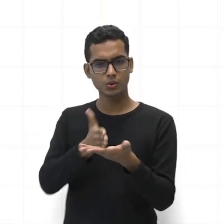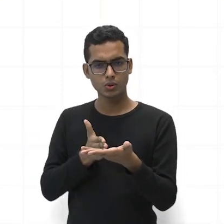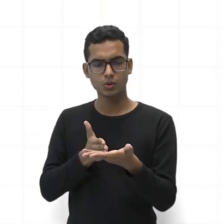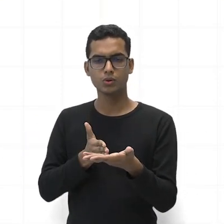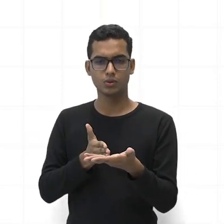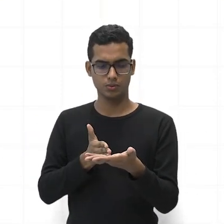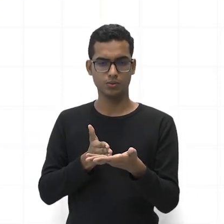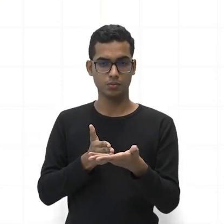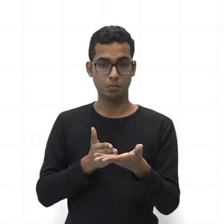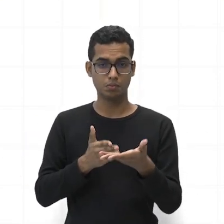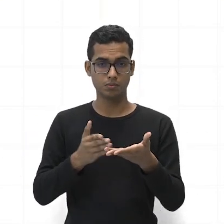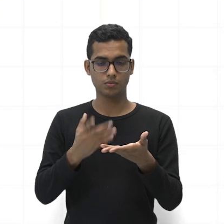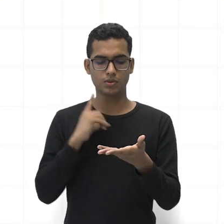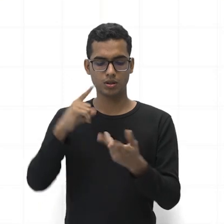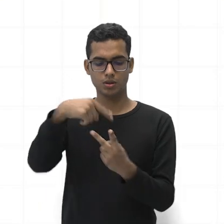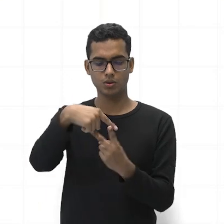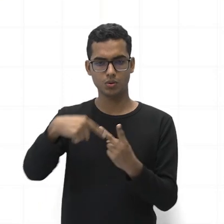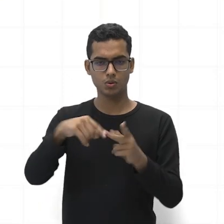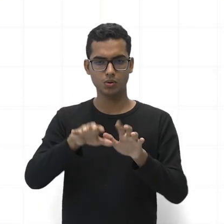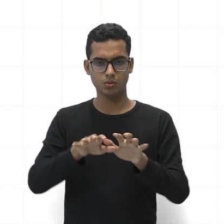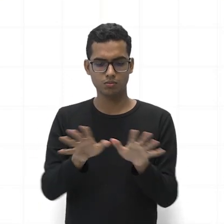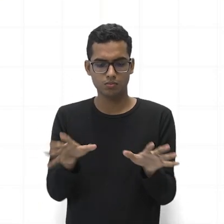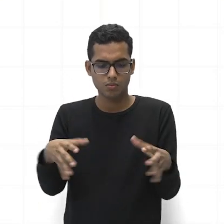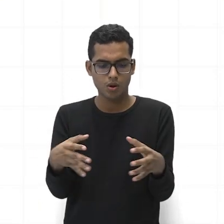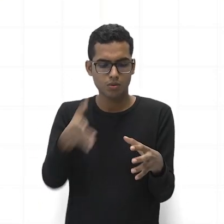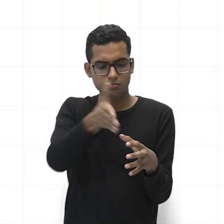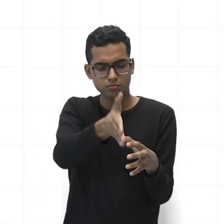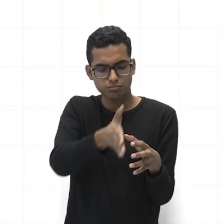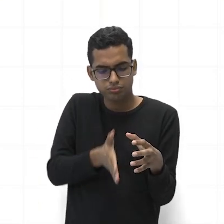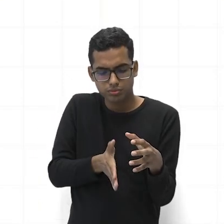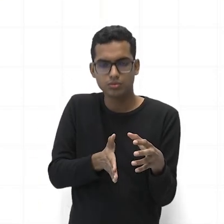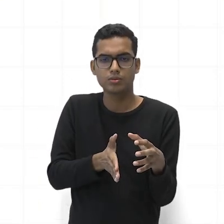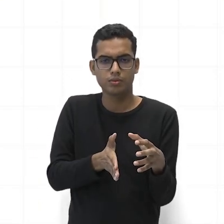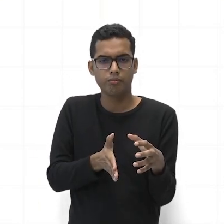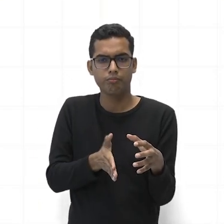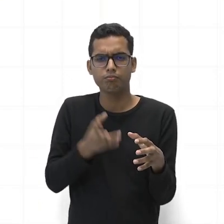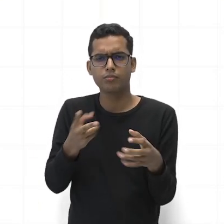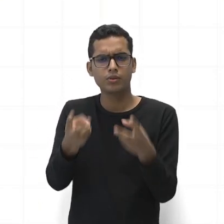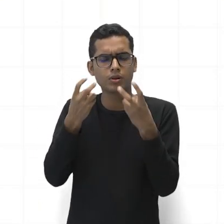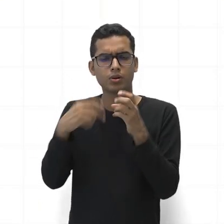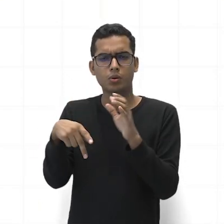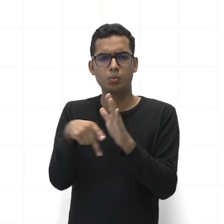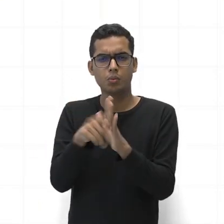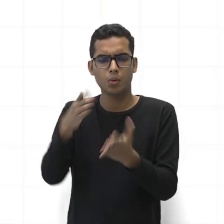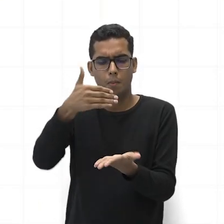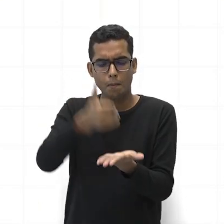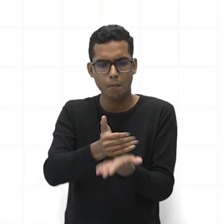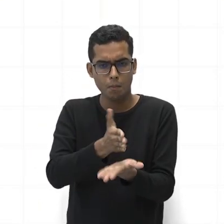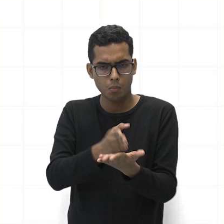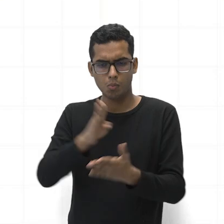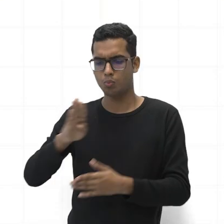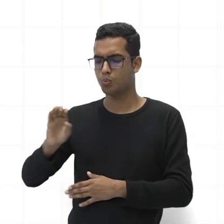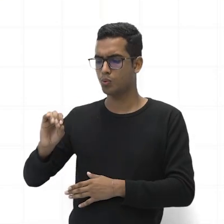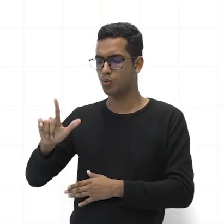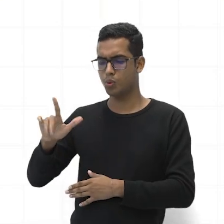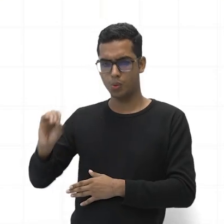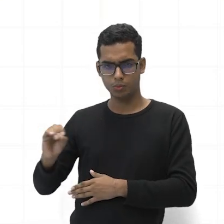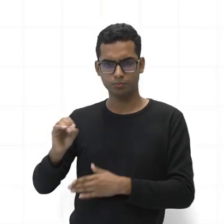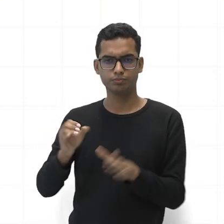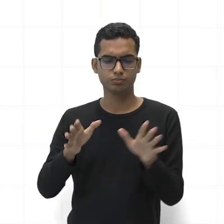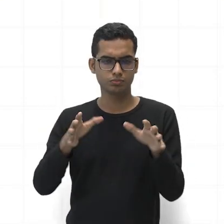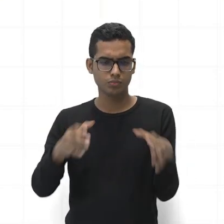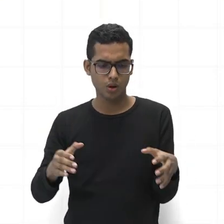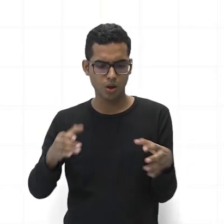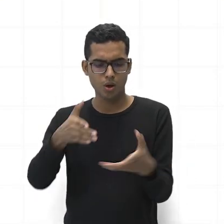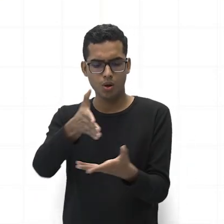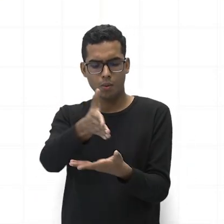pessoal, perceba o seguinte, ó, que para fazer essa divisão, percebam que o bolo ficou dividido agora,